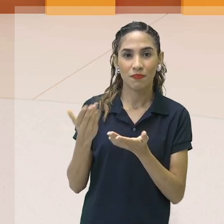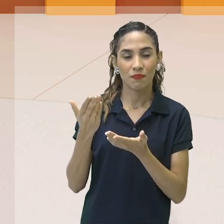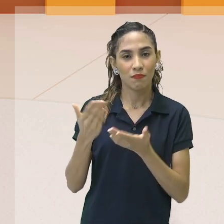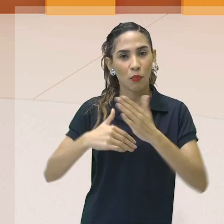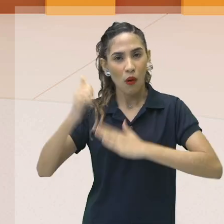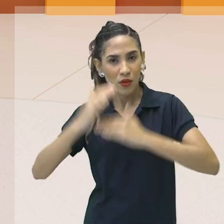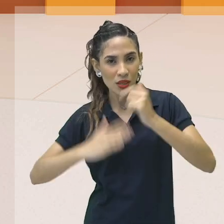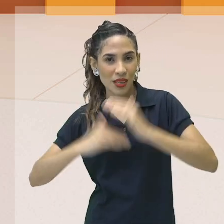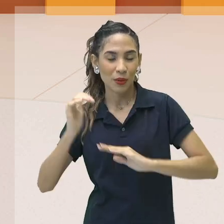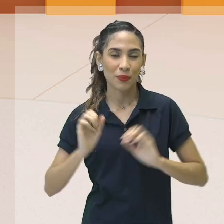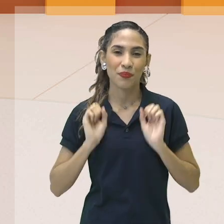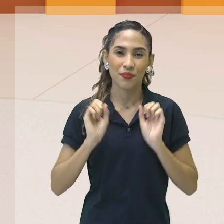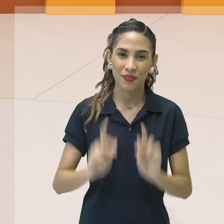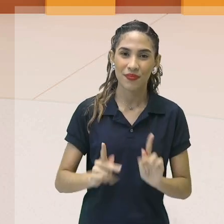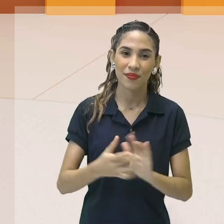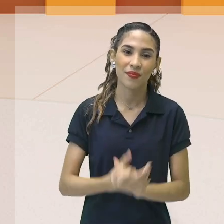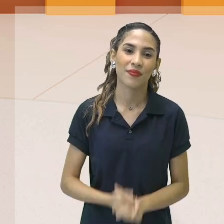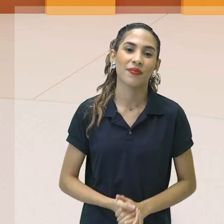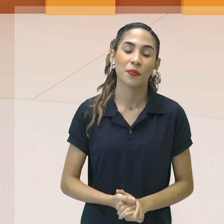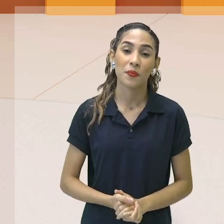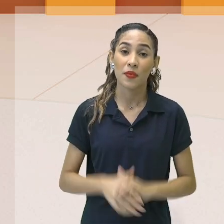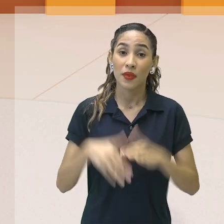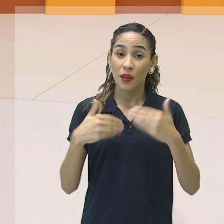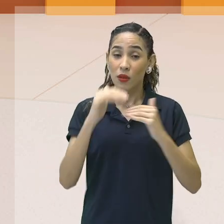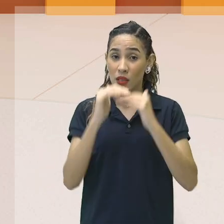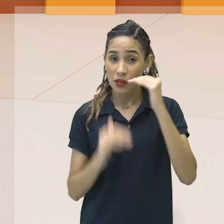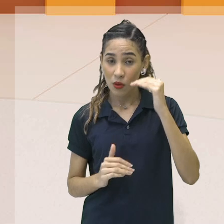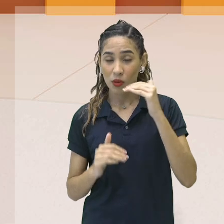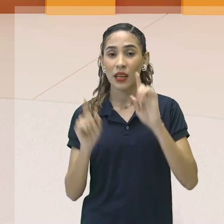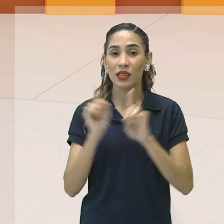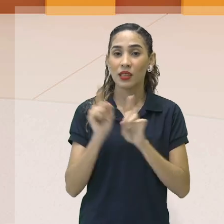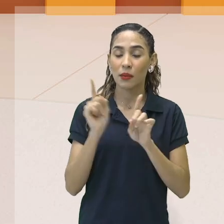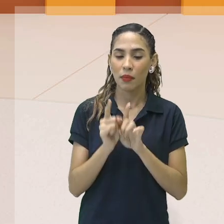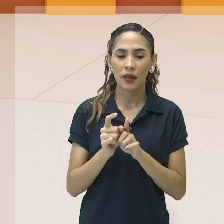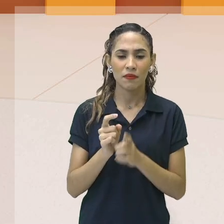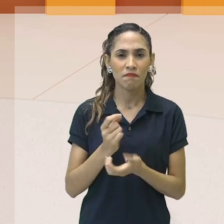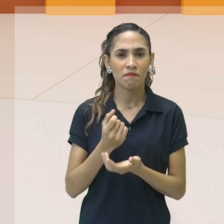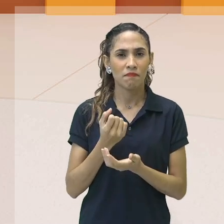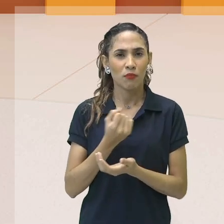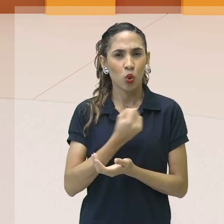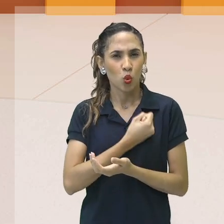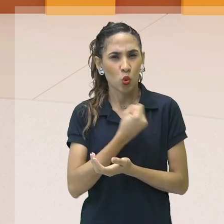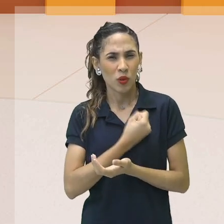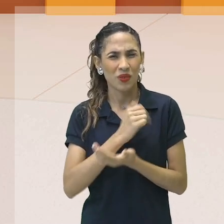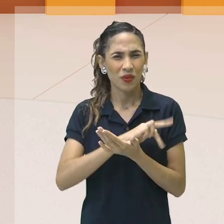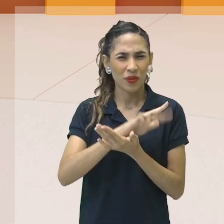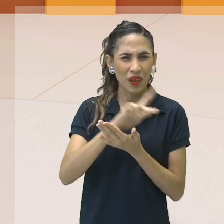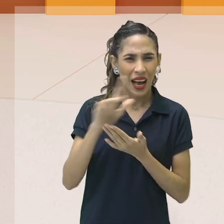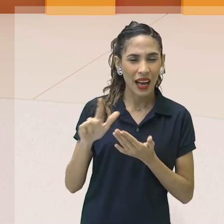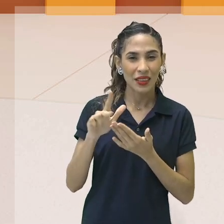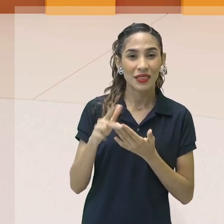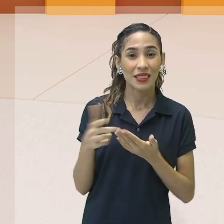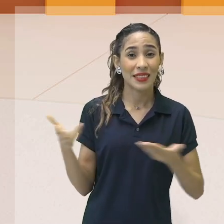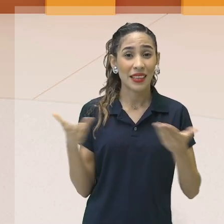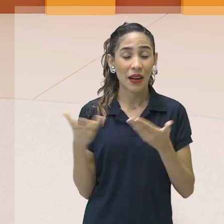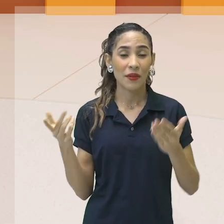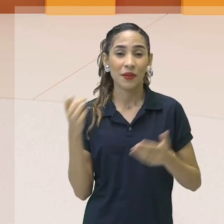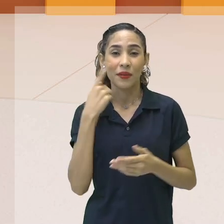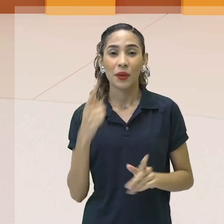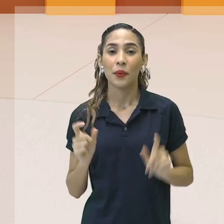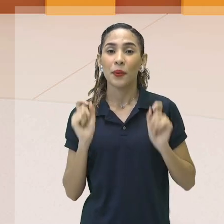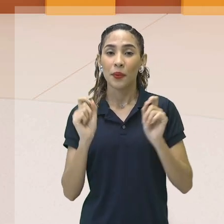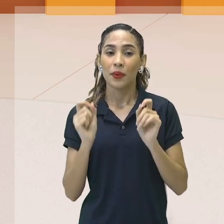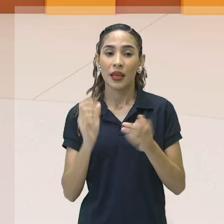preocupação. Bom, falamos sobre as desigualdades, falamos de muitos números, muitos mapas, muitas coisas, e a gente vai verificar agora, né,